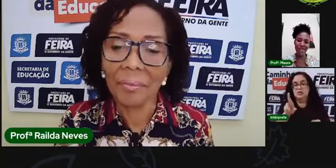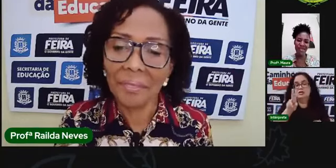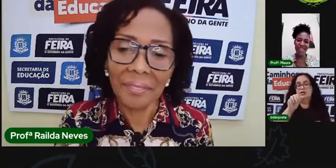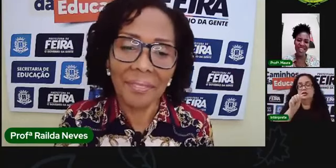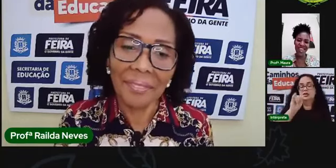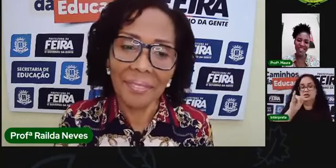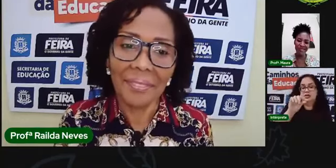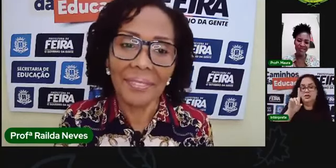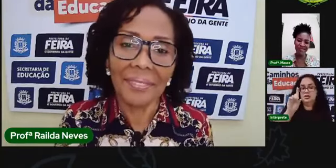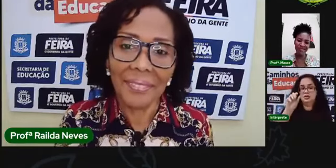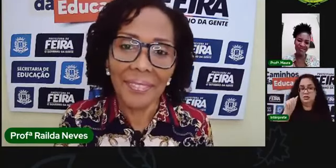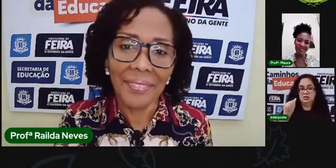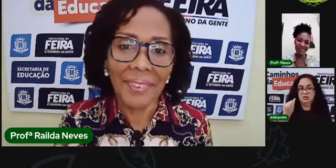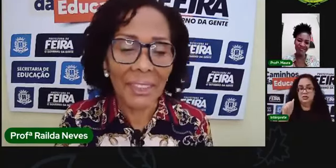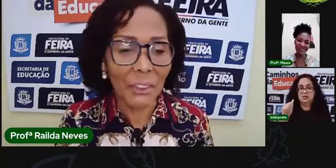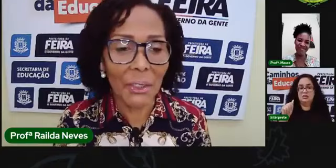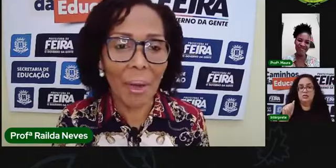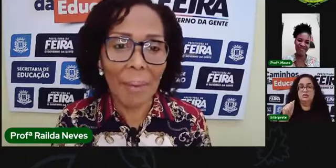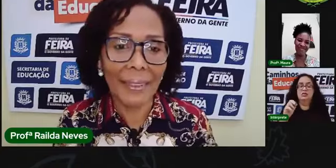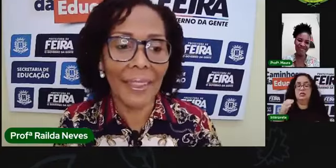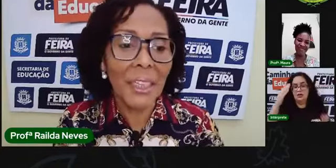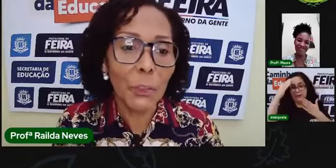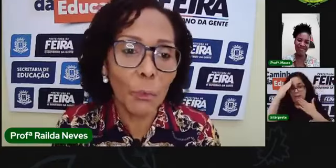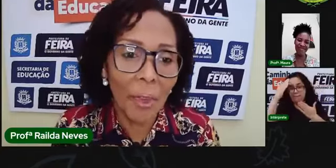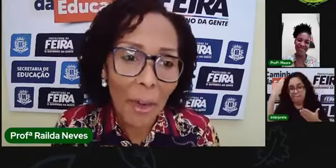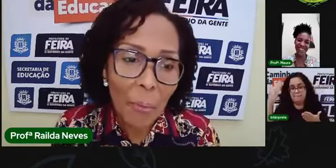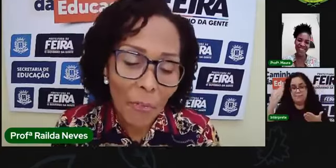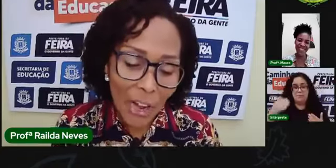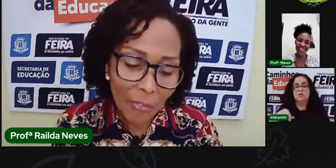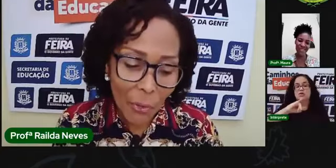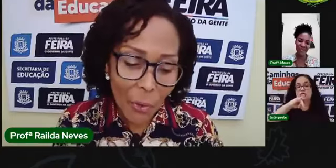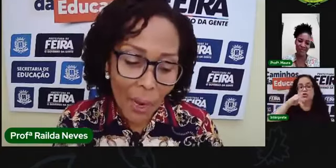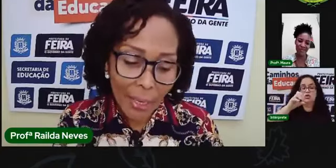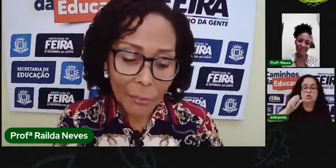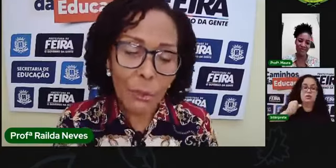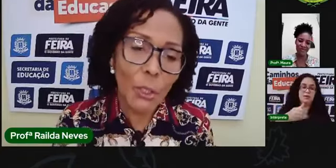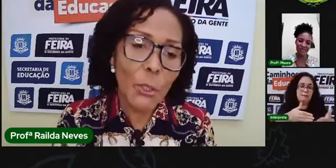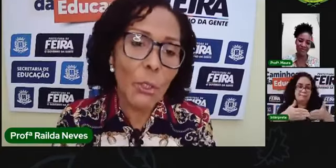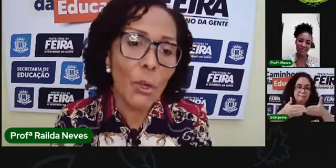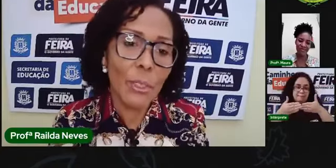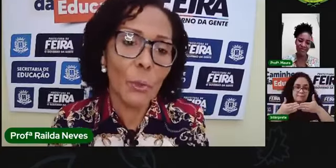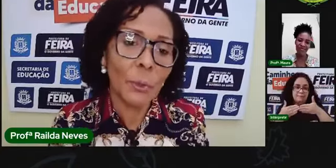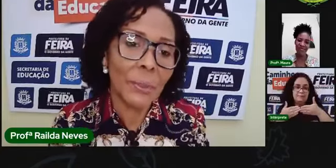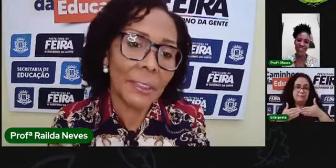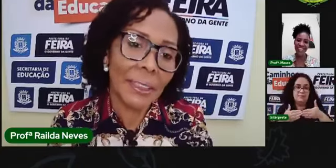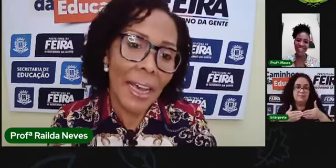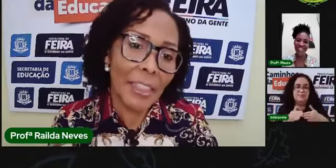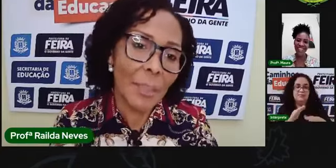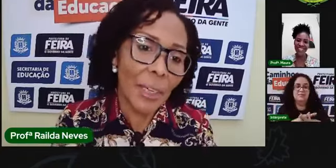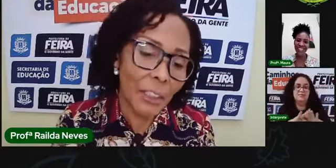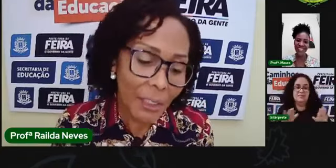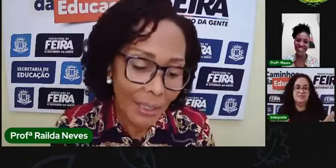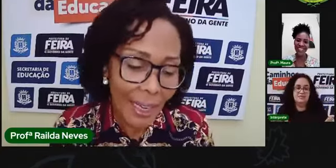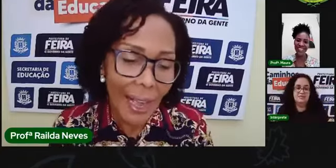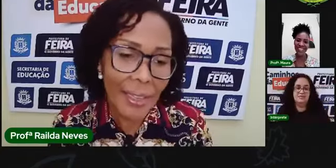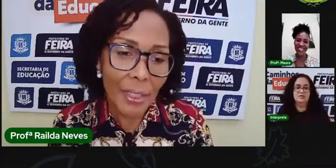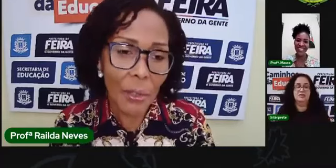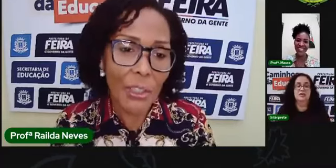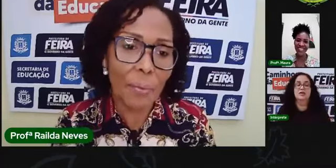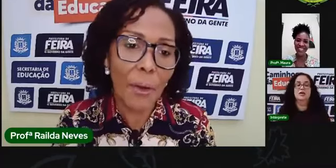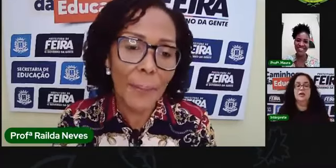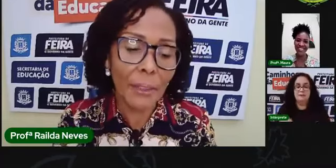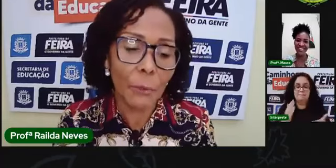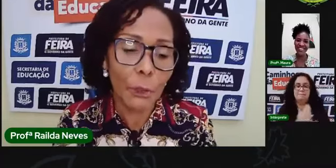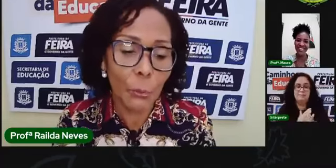agradeço também a oportunidade. Gratidão, amada. João, por favor, os nossos dois últimos slides para a gente encerrar